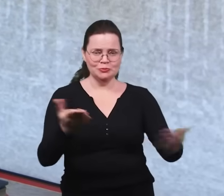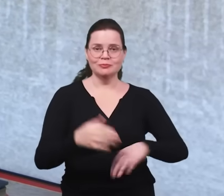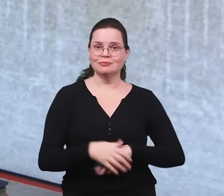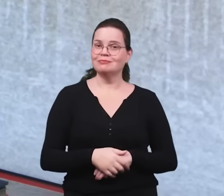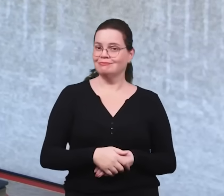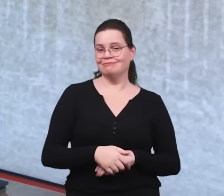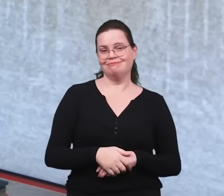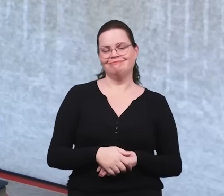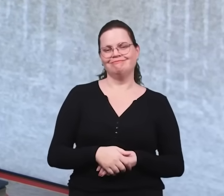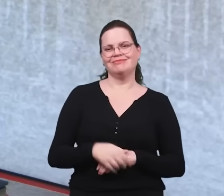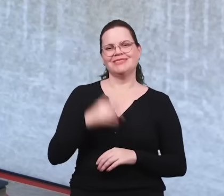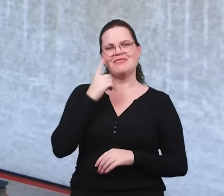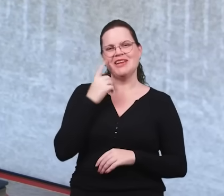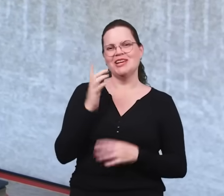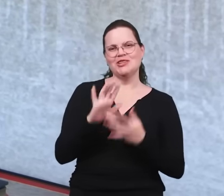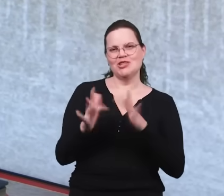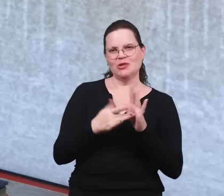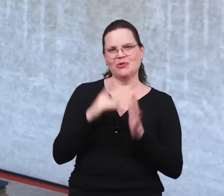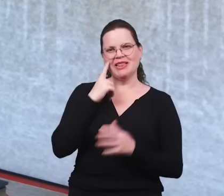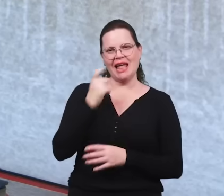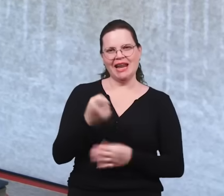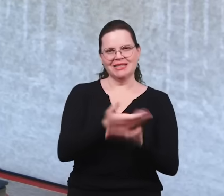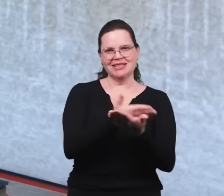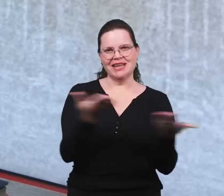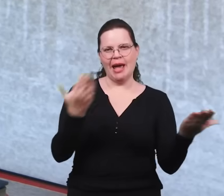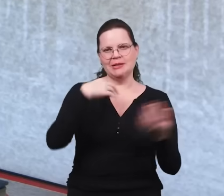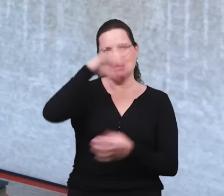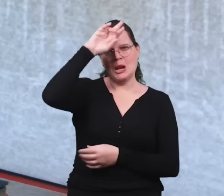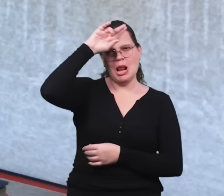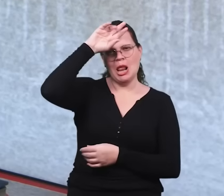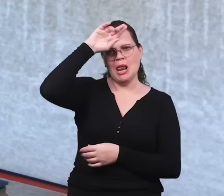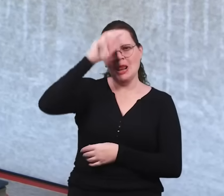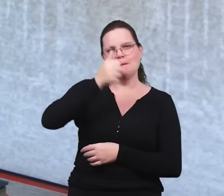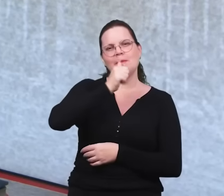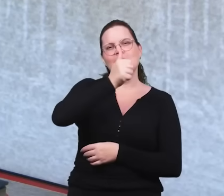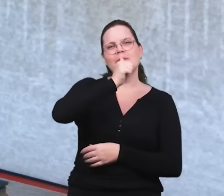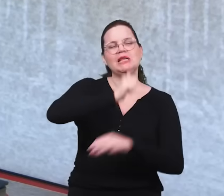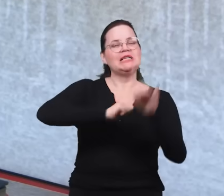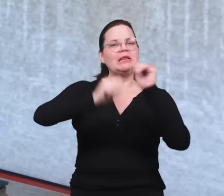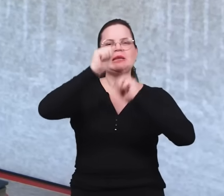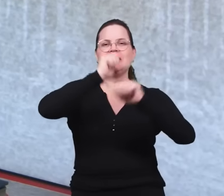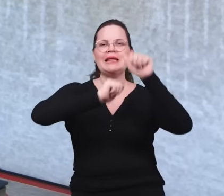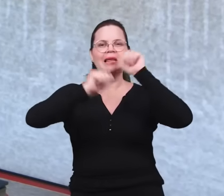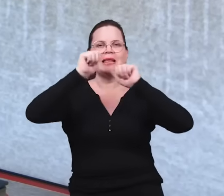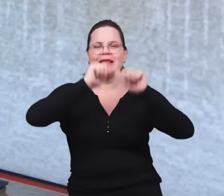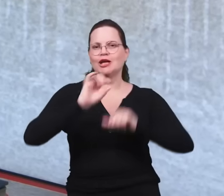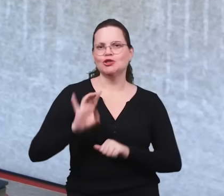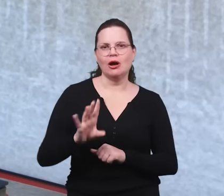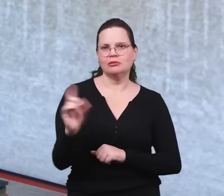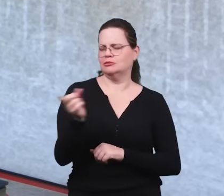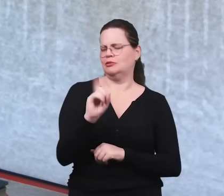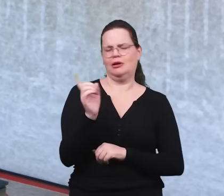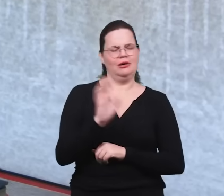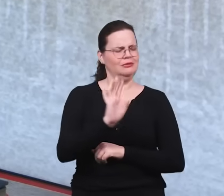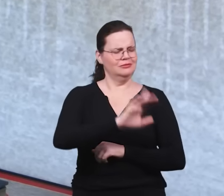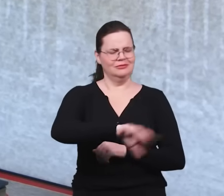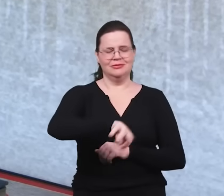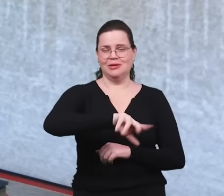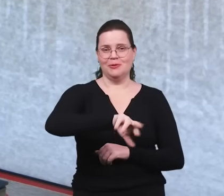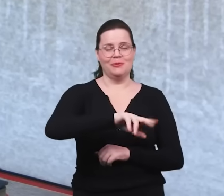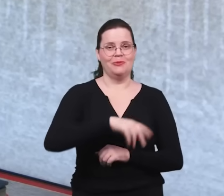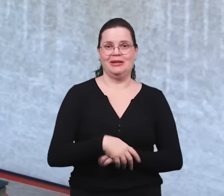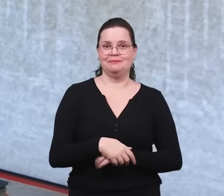qualquer intenção do Senhor Jesus de transformar água em vinho para que as pessoas se embriagassem. Não.